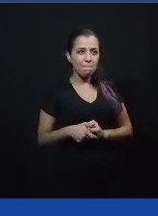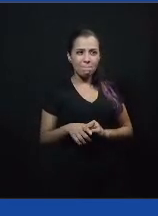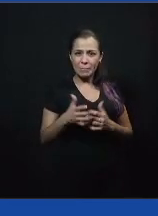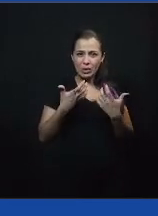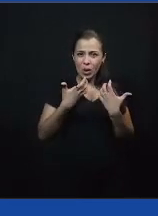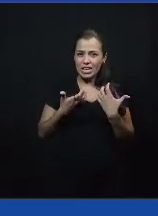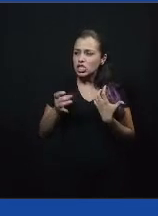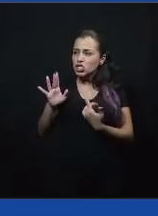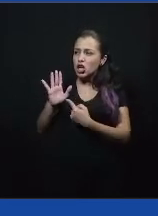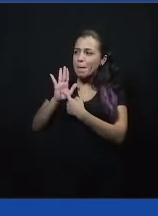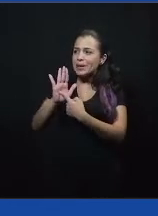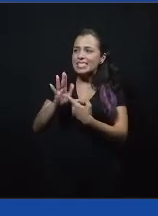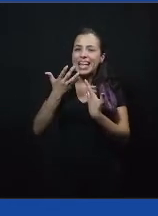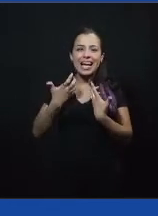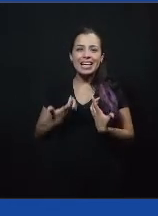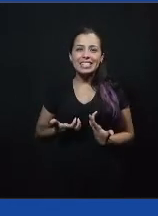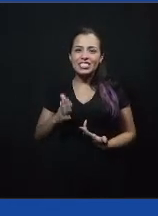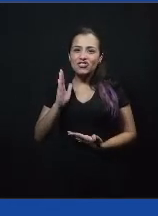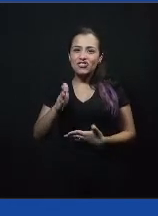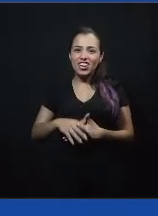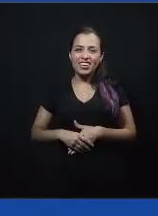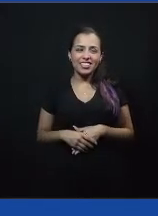só de apresentar nandri